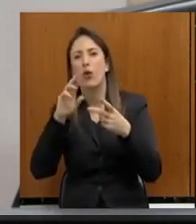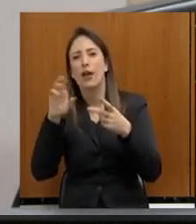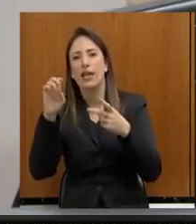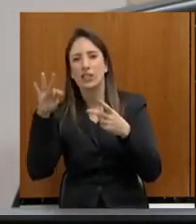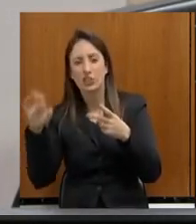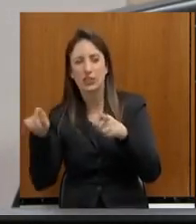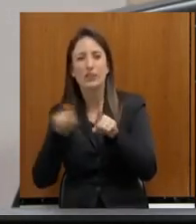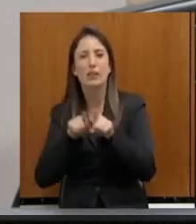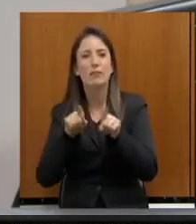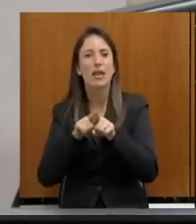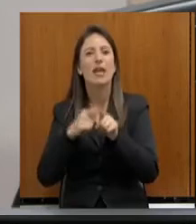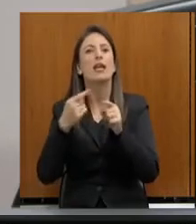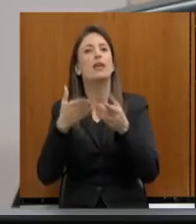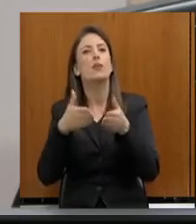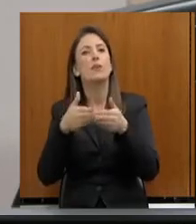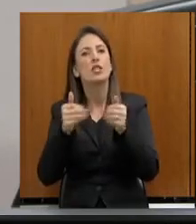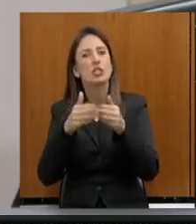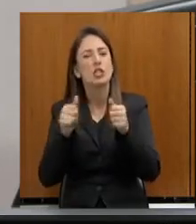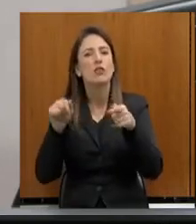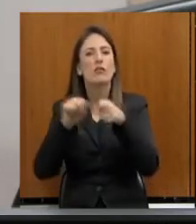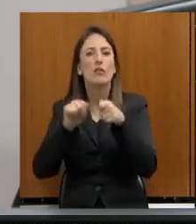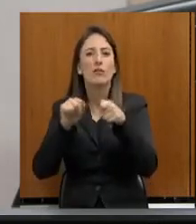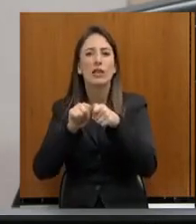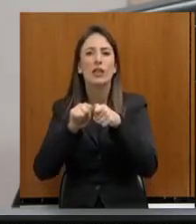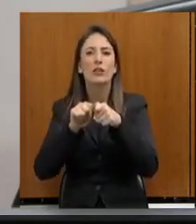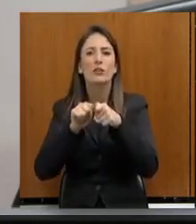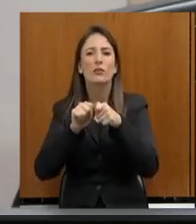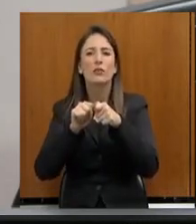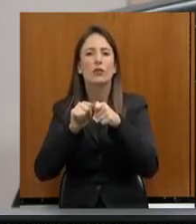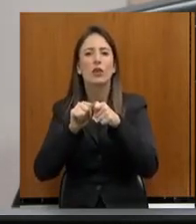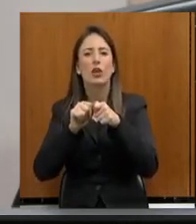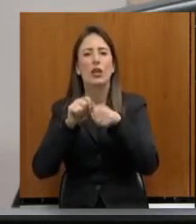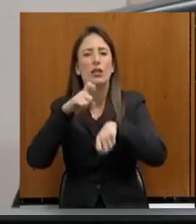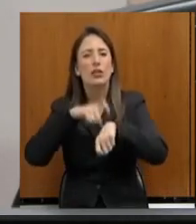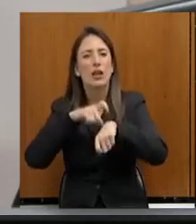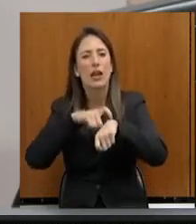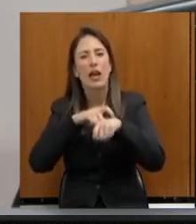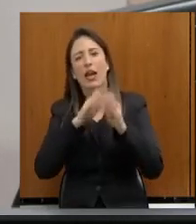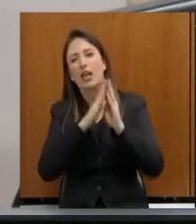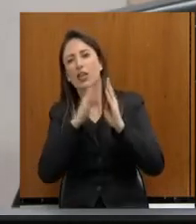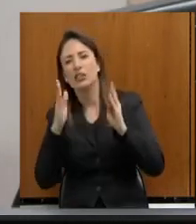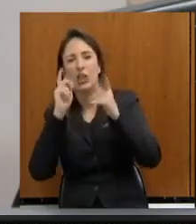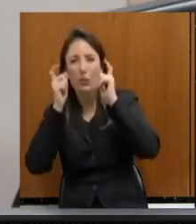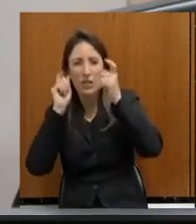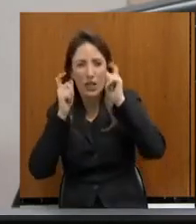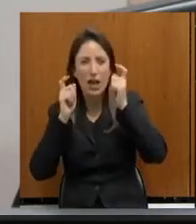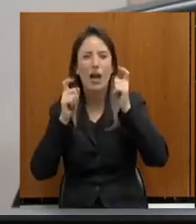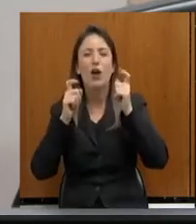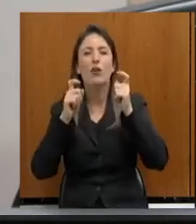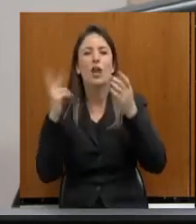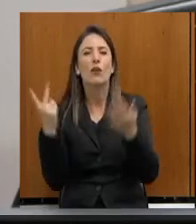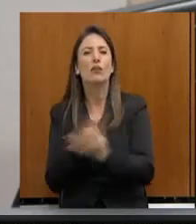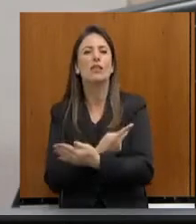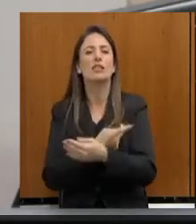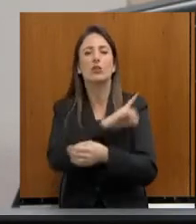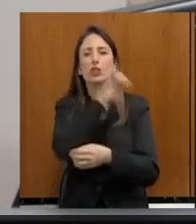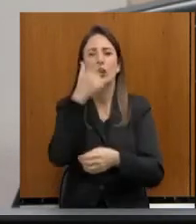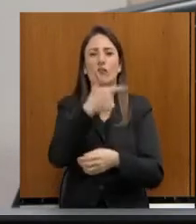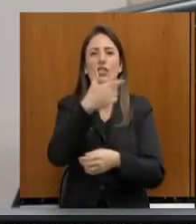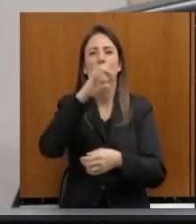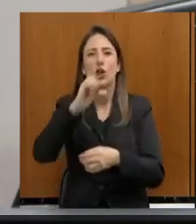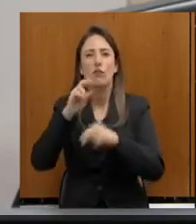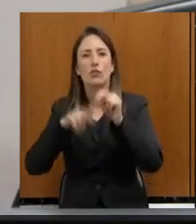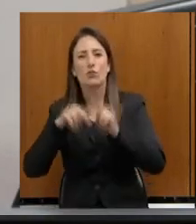resultado que o pedido foi formulado durante reunião do Assembleia fiscaliza realizada em Vinte e Nove do seis 2021